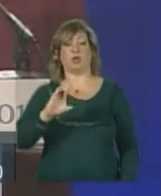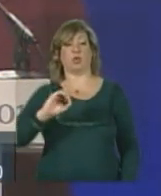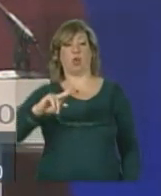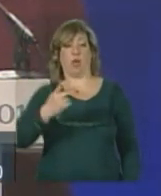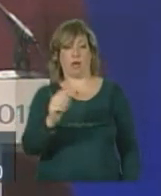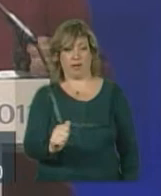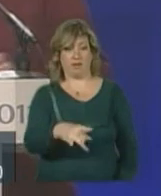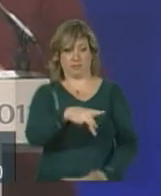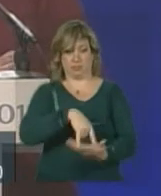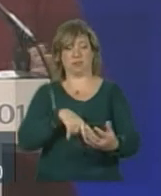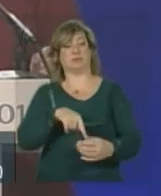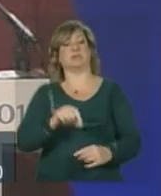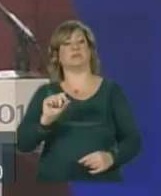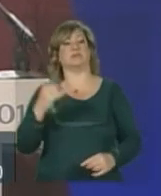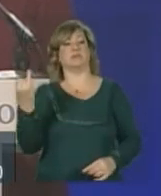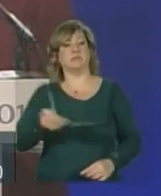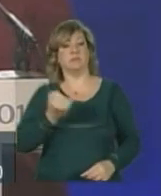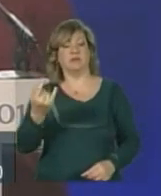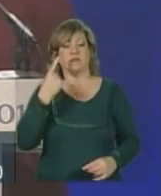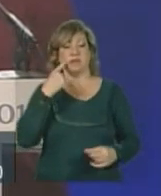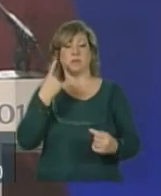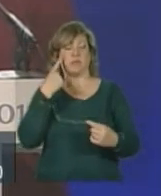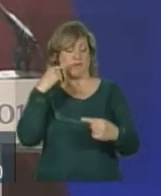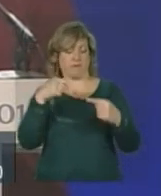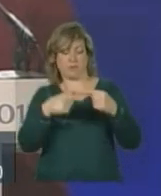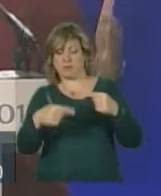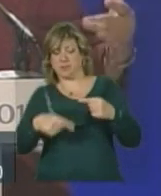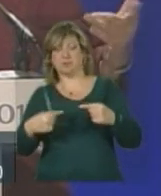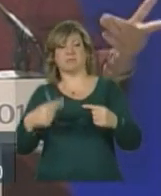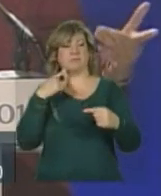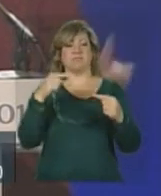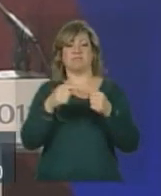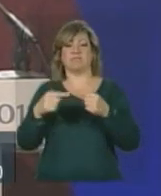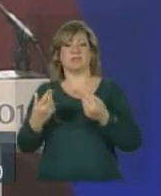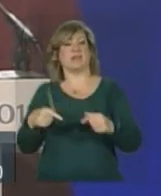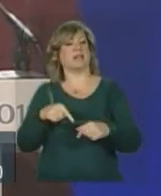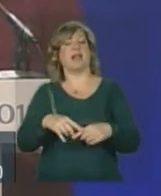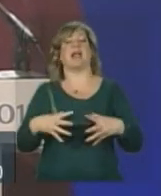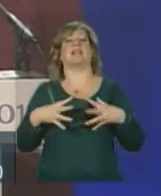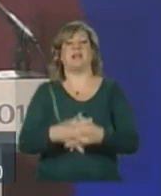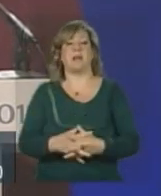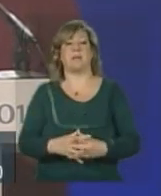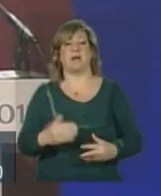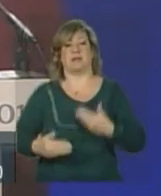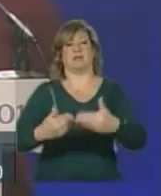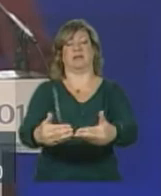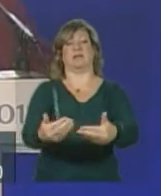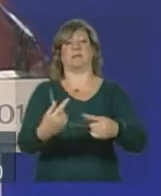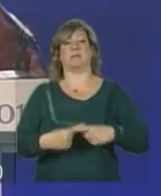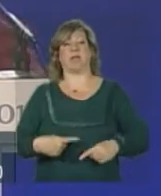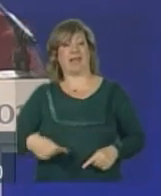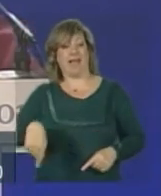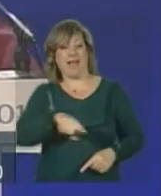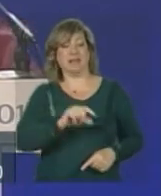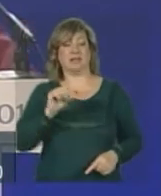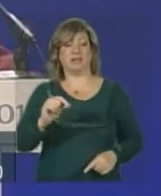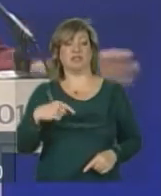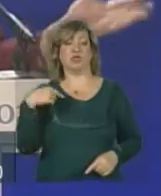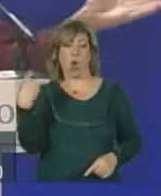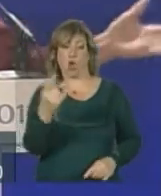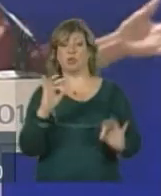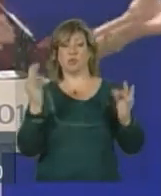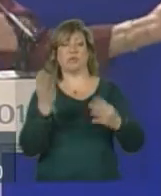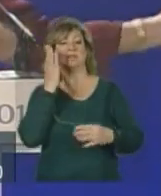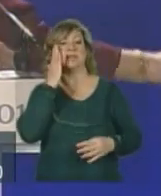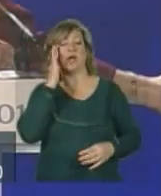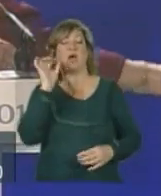há uma série de contradições que impedem que ela ande. Aquelas contradições que todos nós sabemos